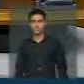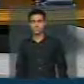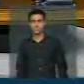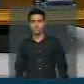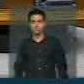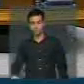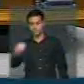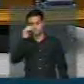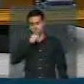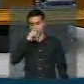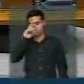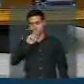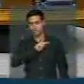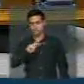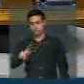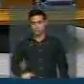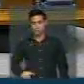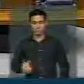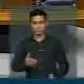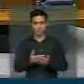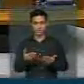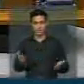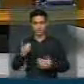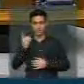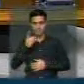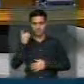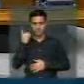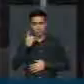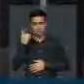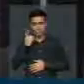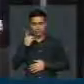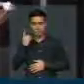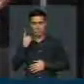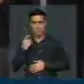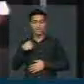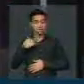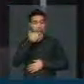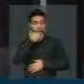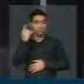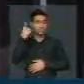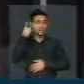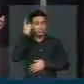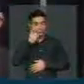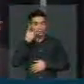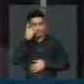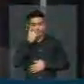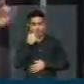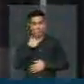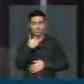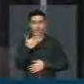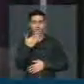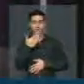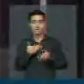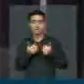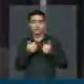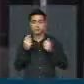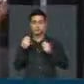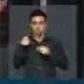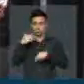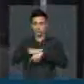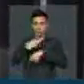Senhor presidente, senhores deputados, eu queria, senhor presidente, fazer a solicitação para que